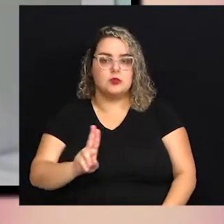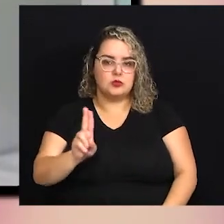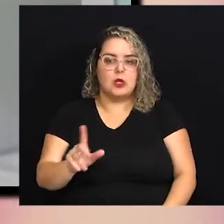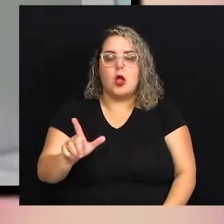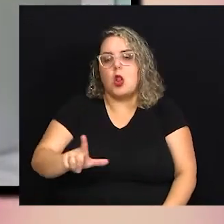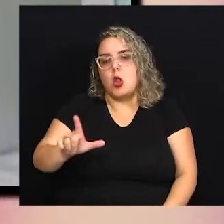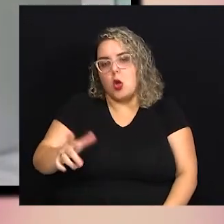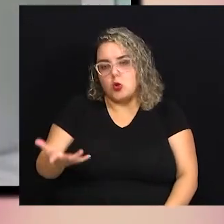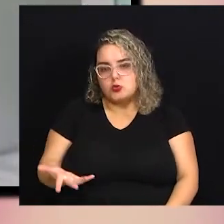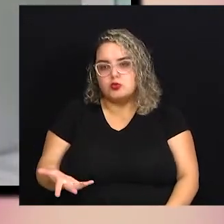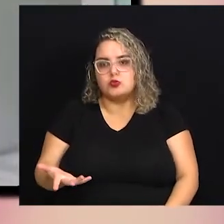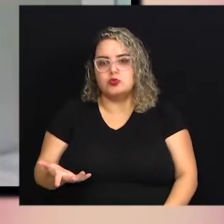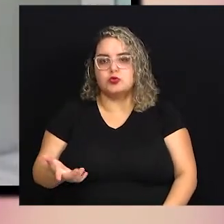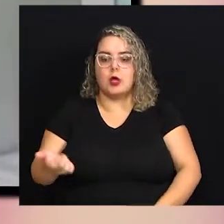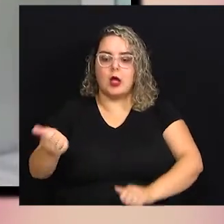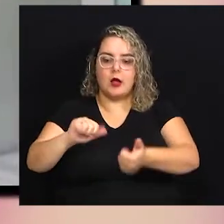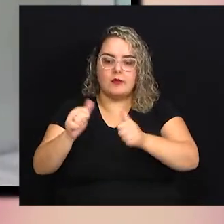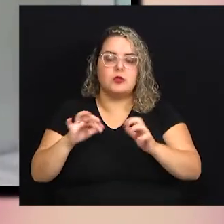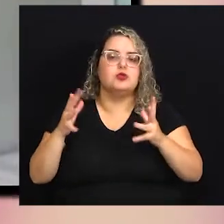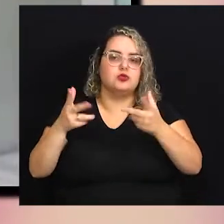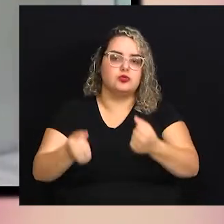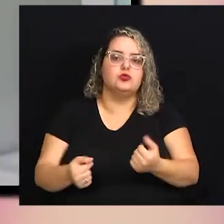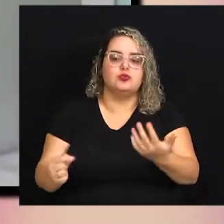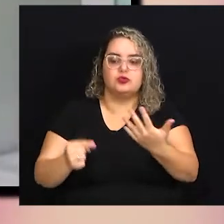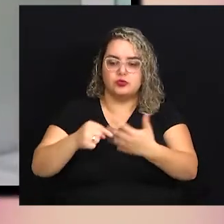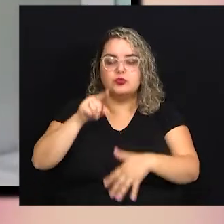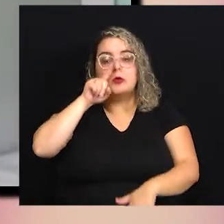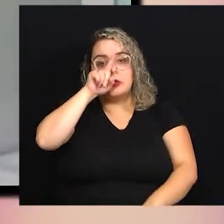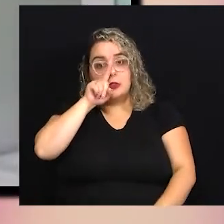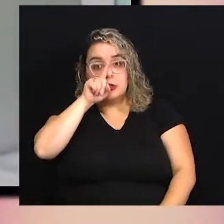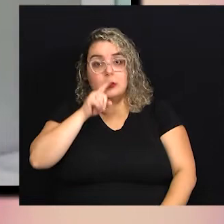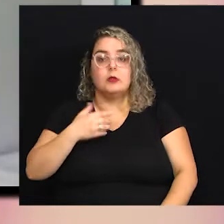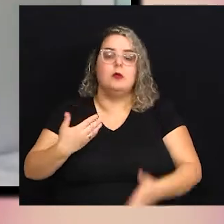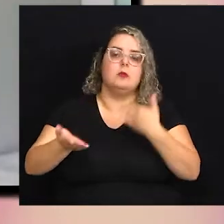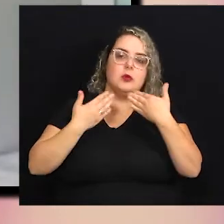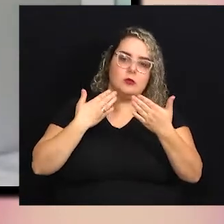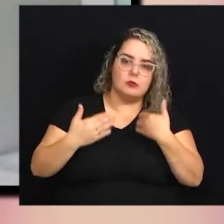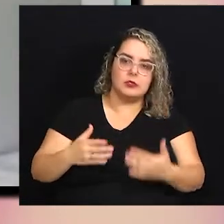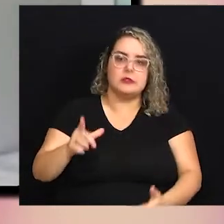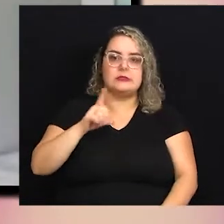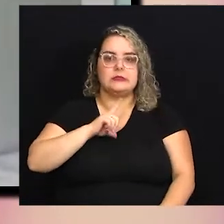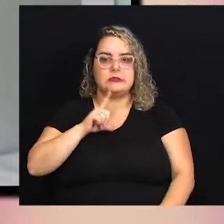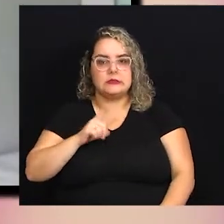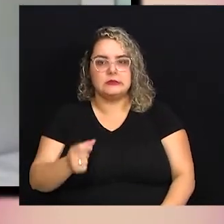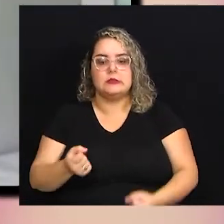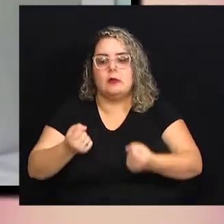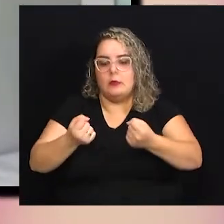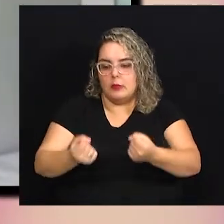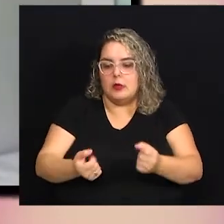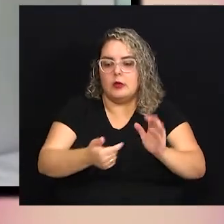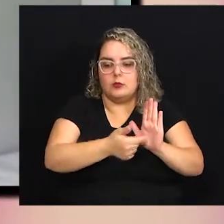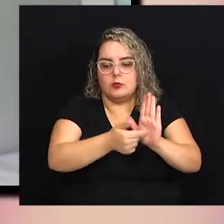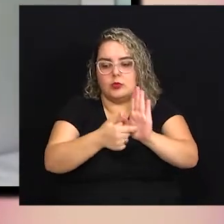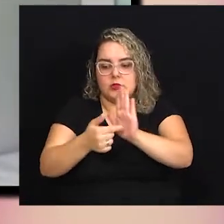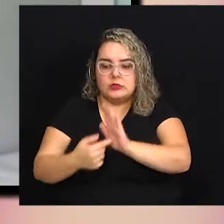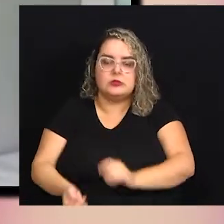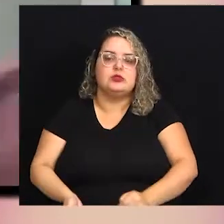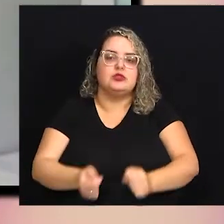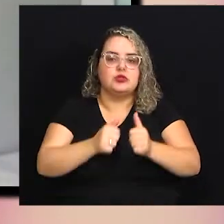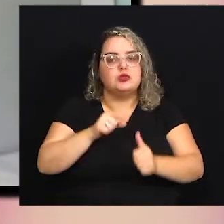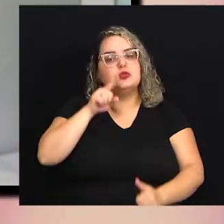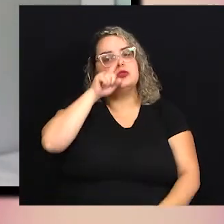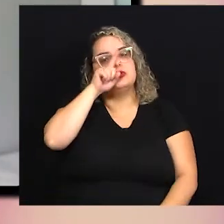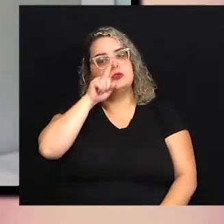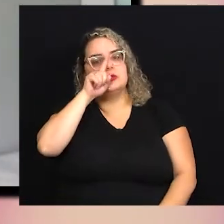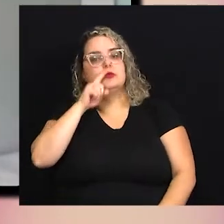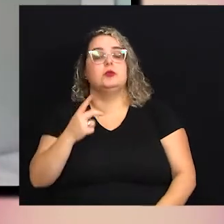vai usar, obviamente, avaliando todos os seus fatores de risco. Então, essa é uma conversa que a gente tem que ter pesando, mostrando os